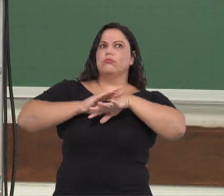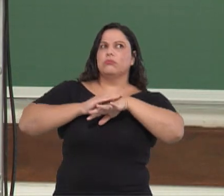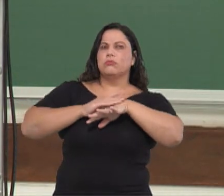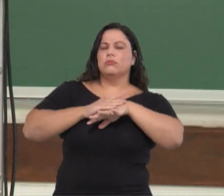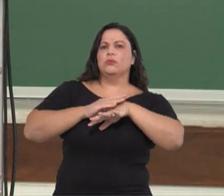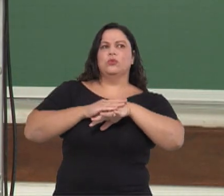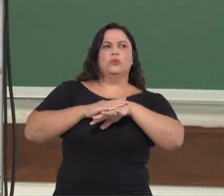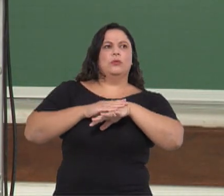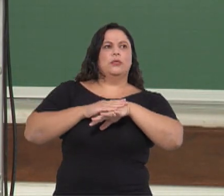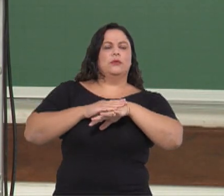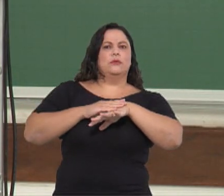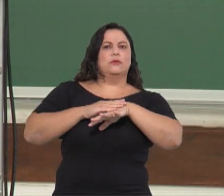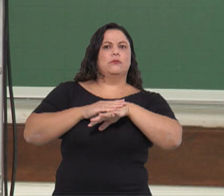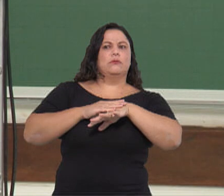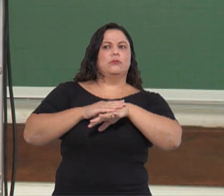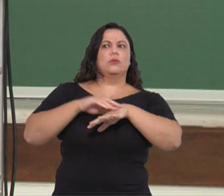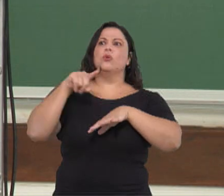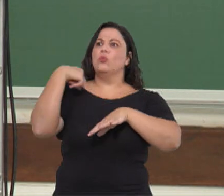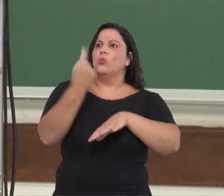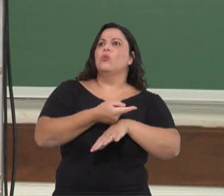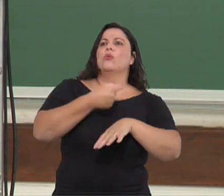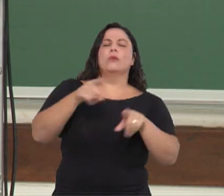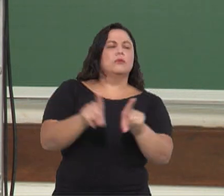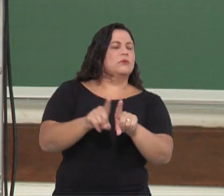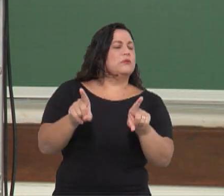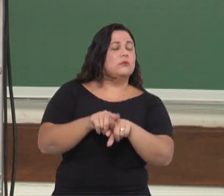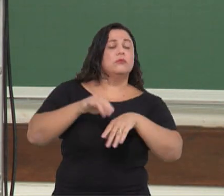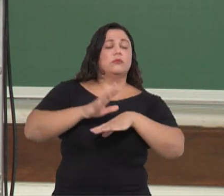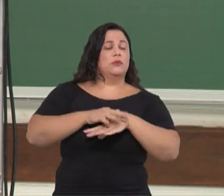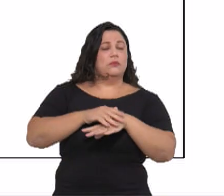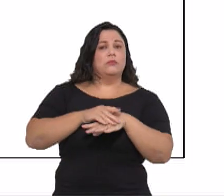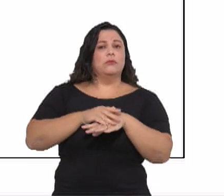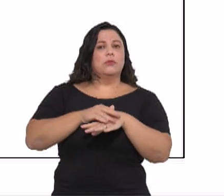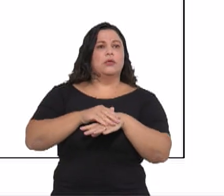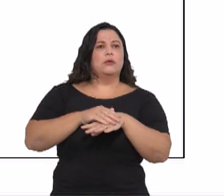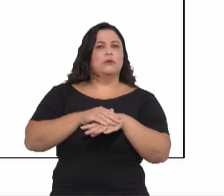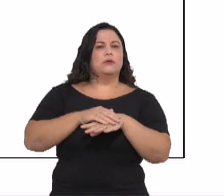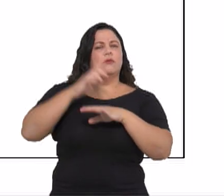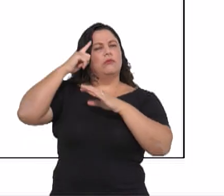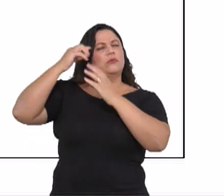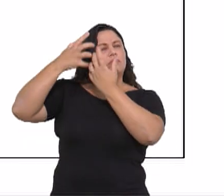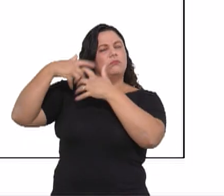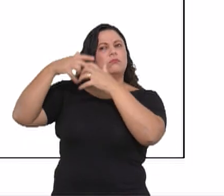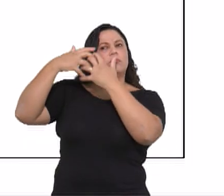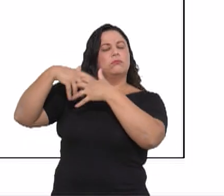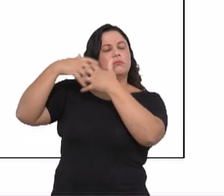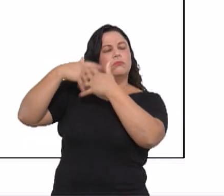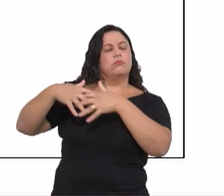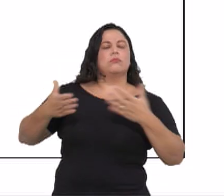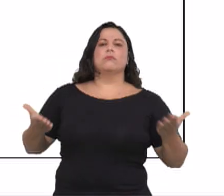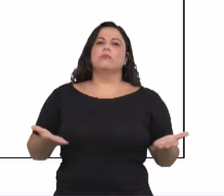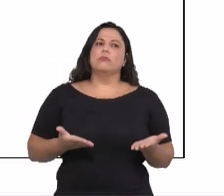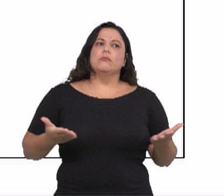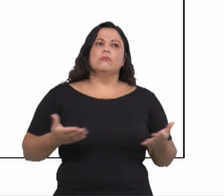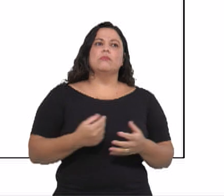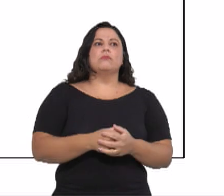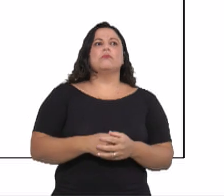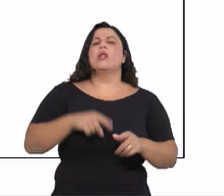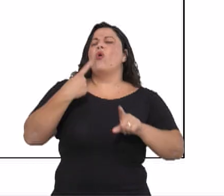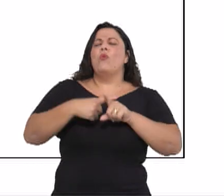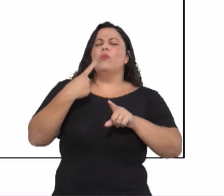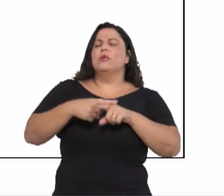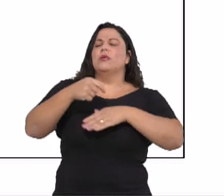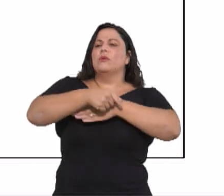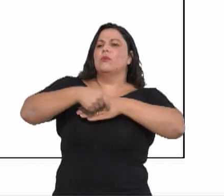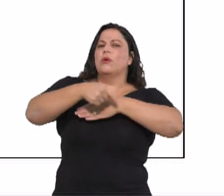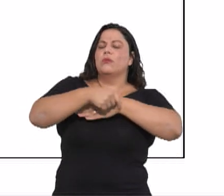lá, estamos doentes. Vamos refletir agora? Por que o autor